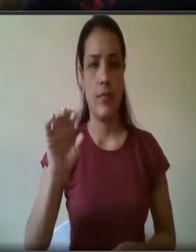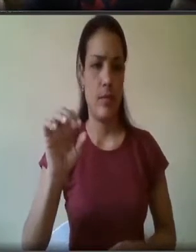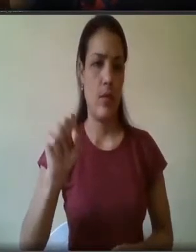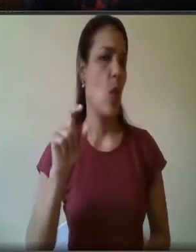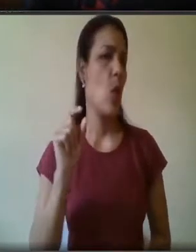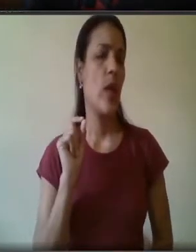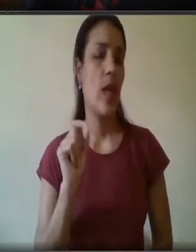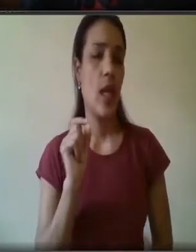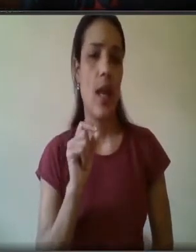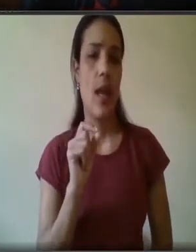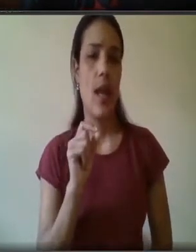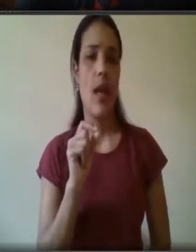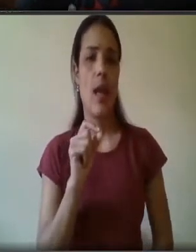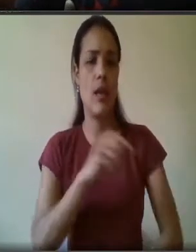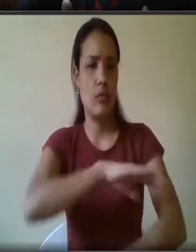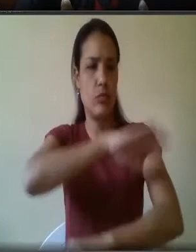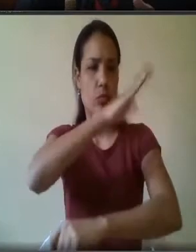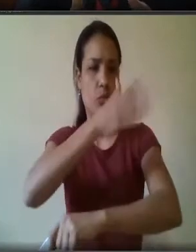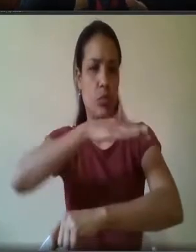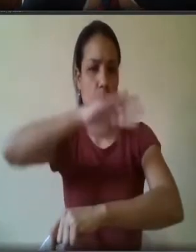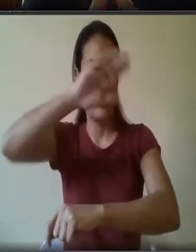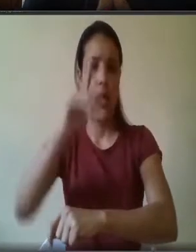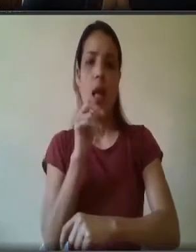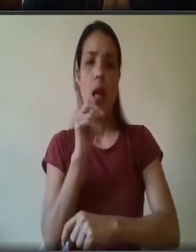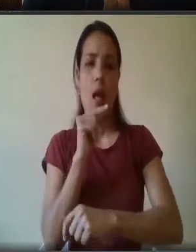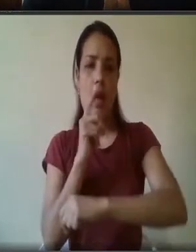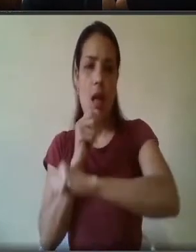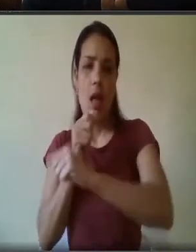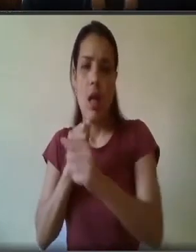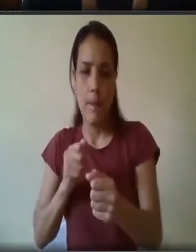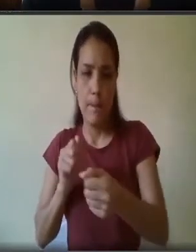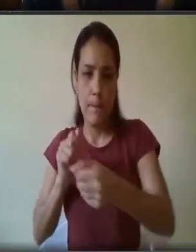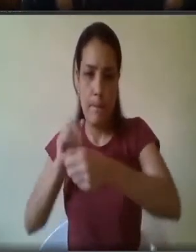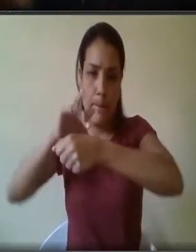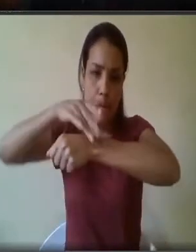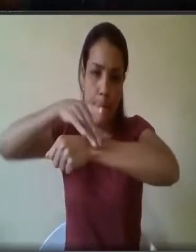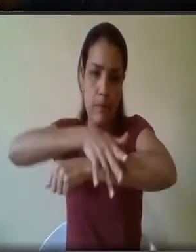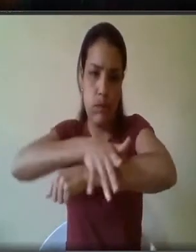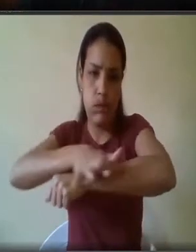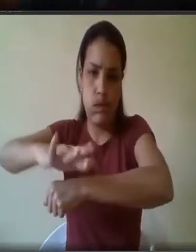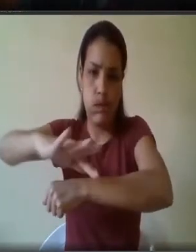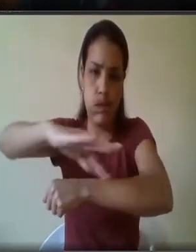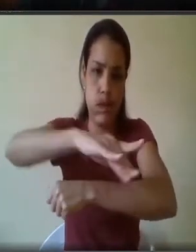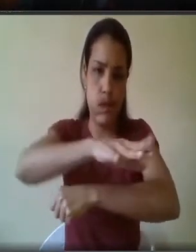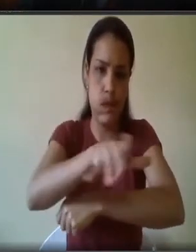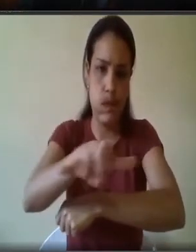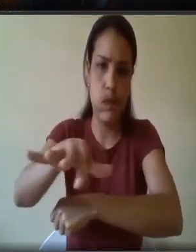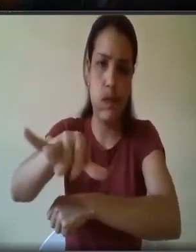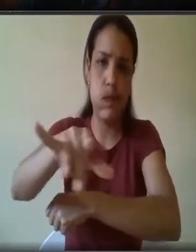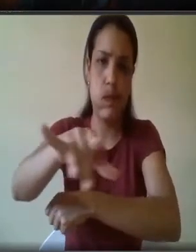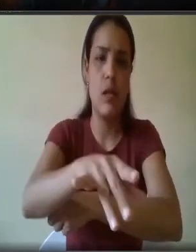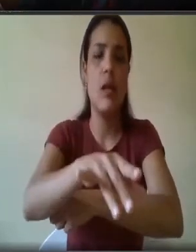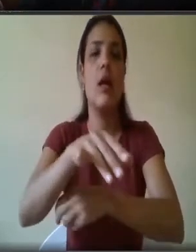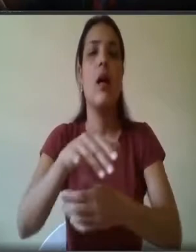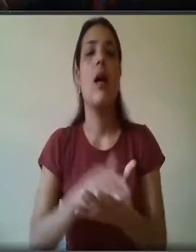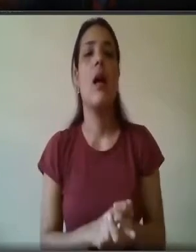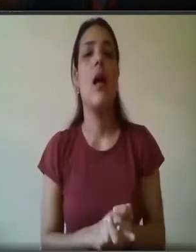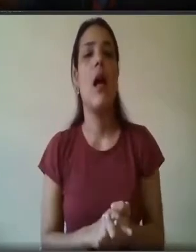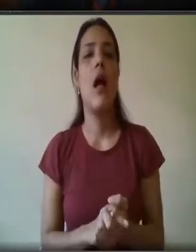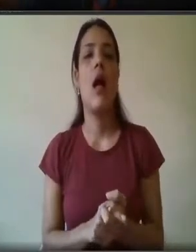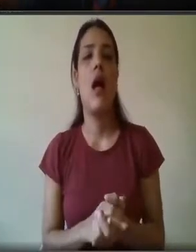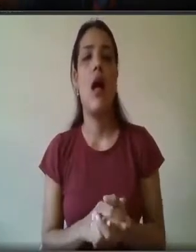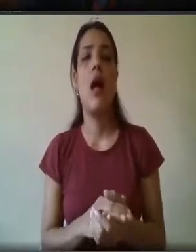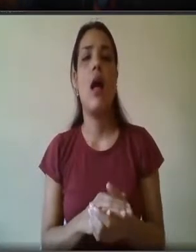vale, ele congela, isso vai... Quando congela, o gelo dilata. Tá? O